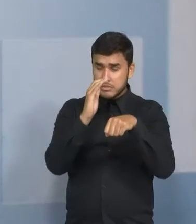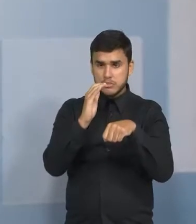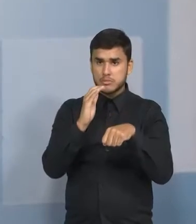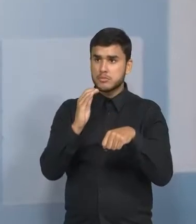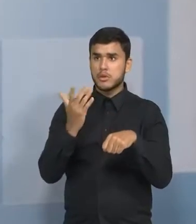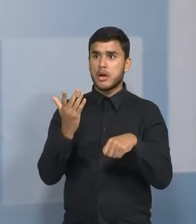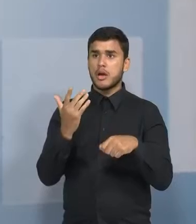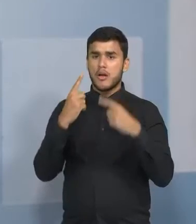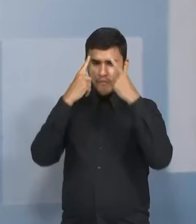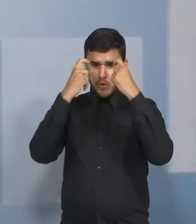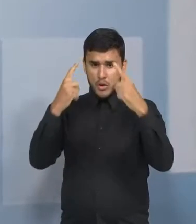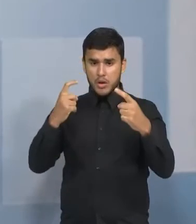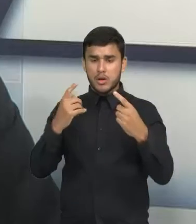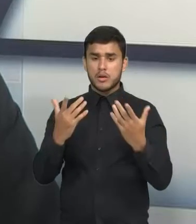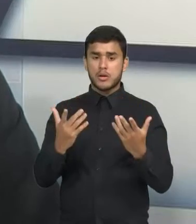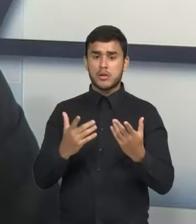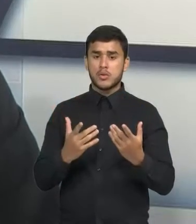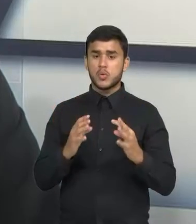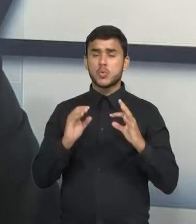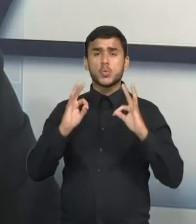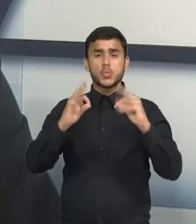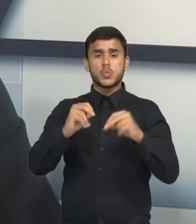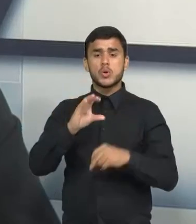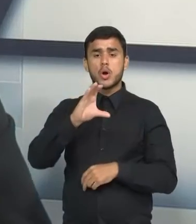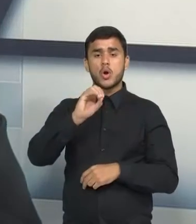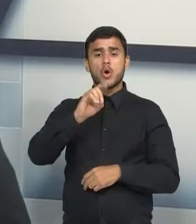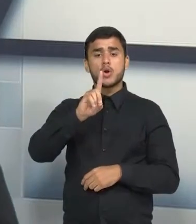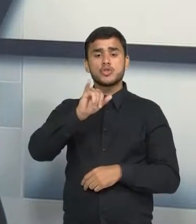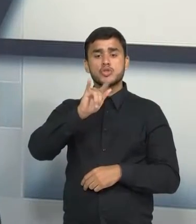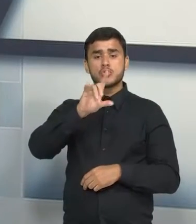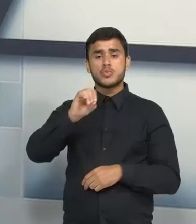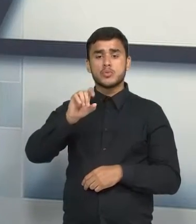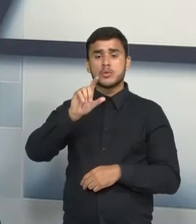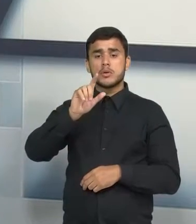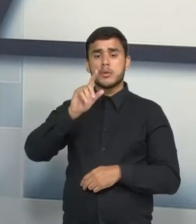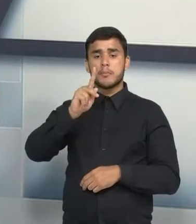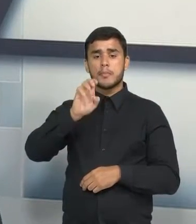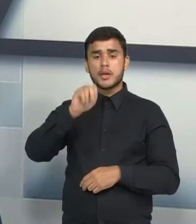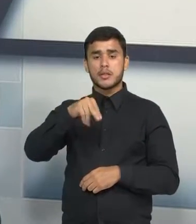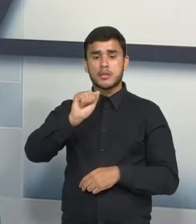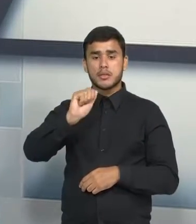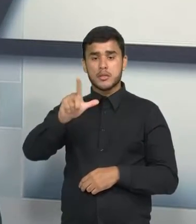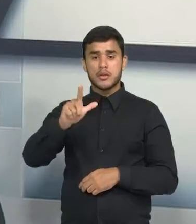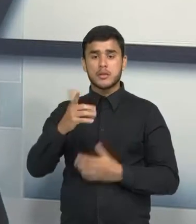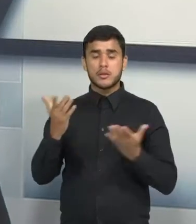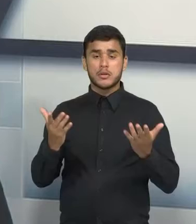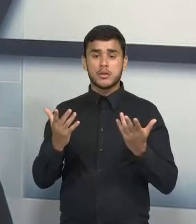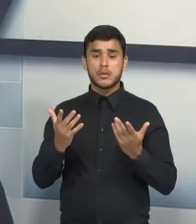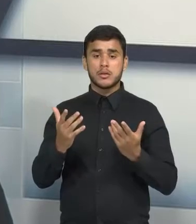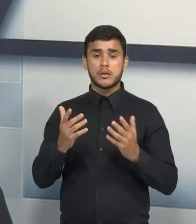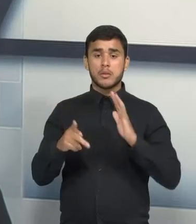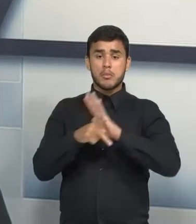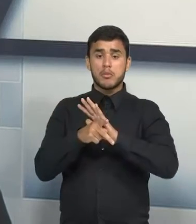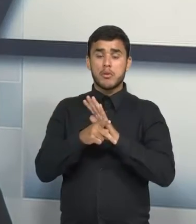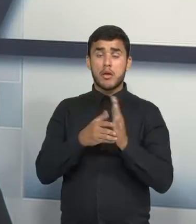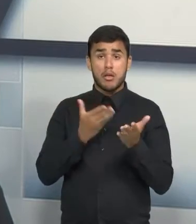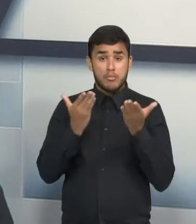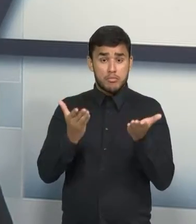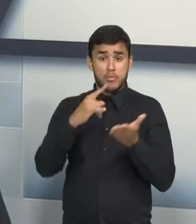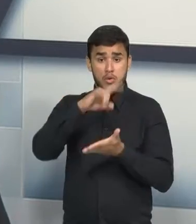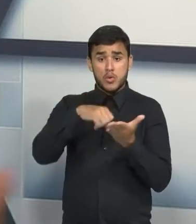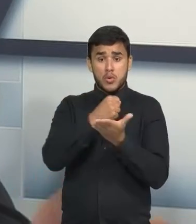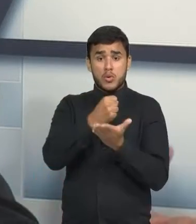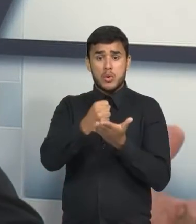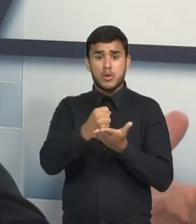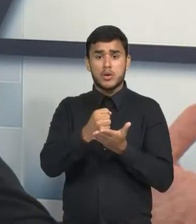Pronto. Especificamente. Não, a Constituição, o Código Penal, a Constituição, nossa Constituição, nós somos signatários da Carta dos Direitos Humanos. Né? É